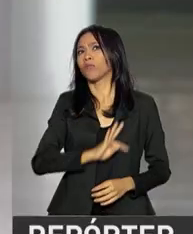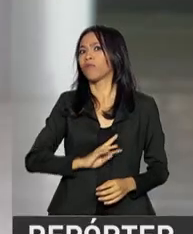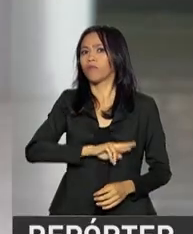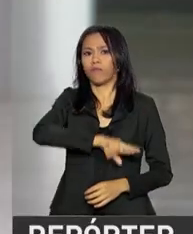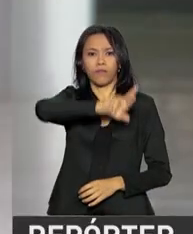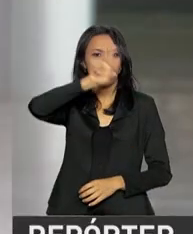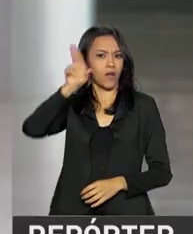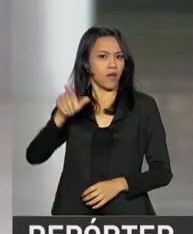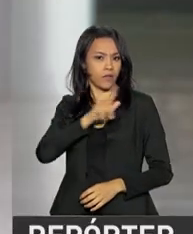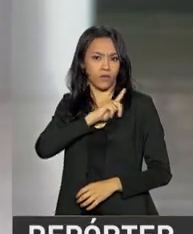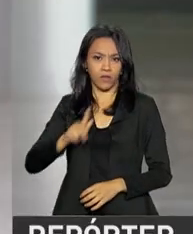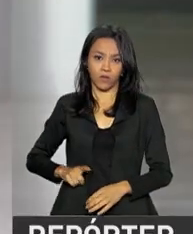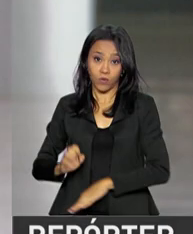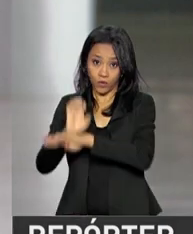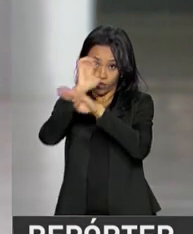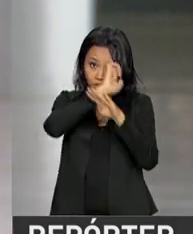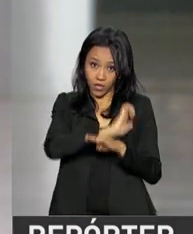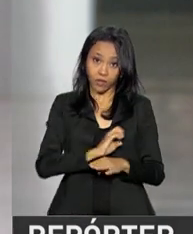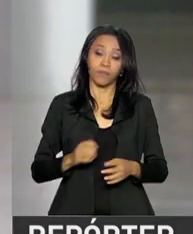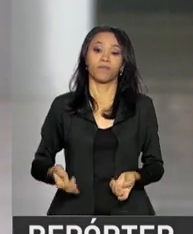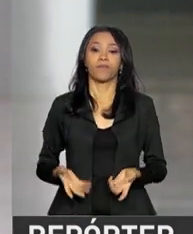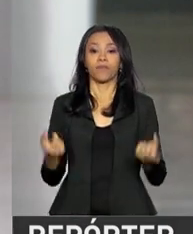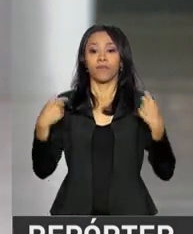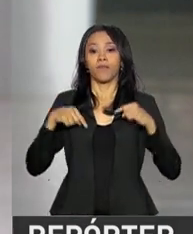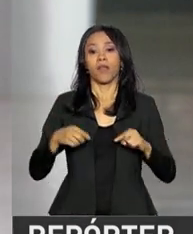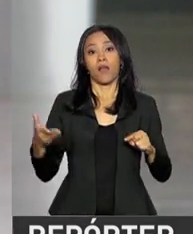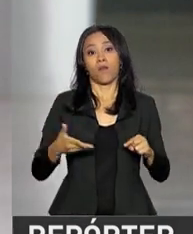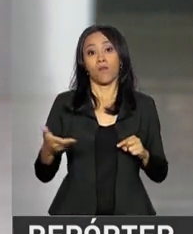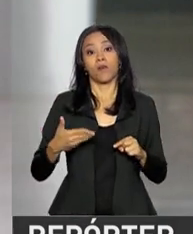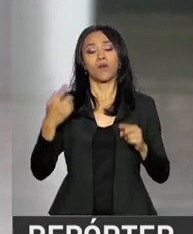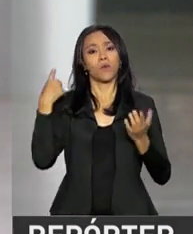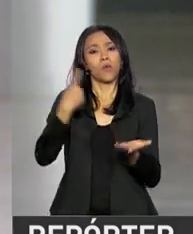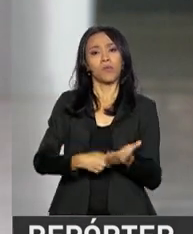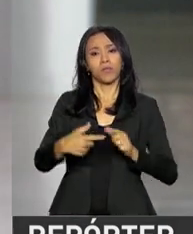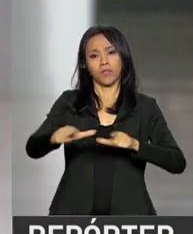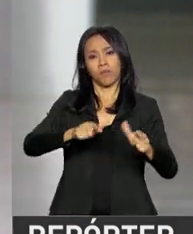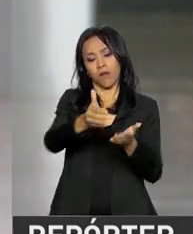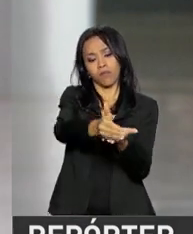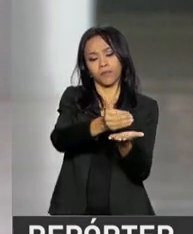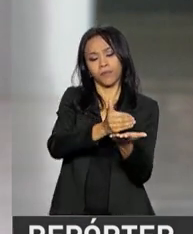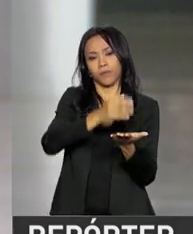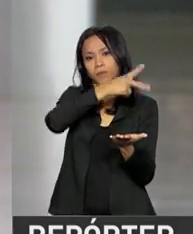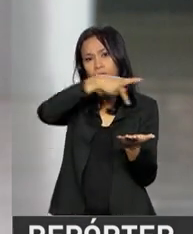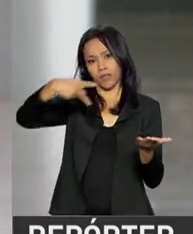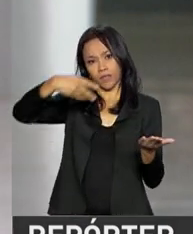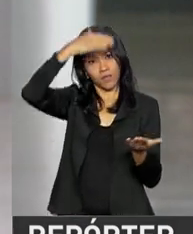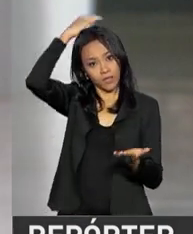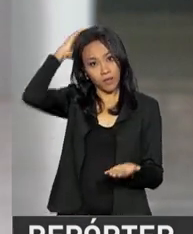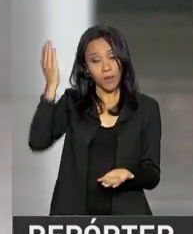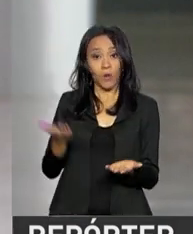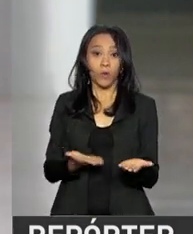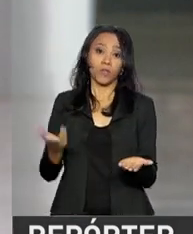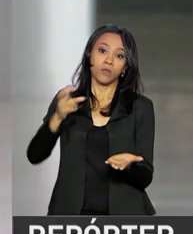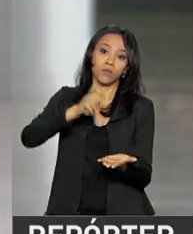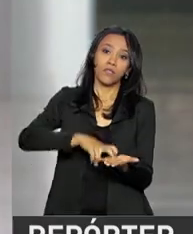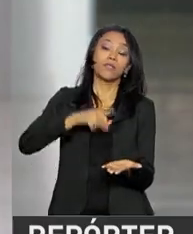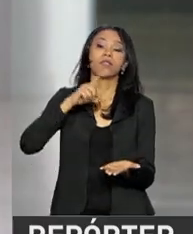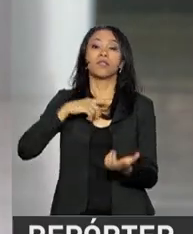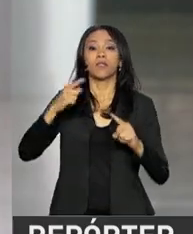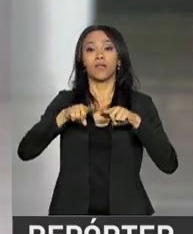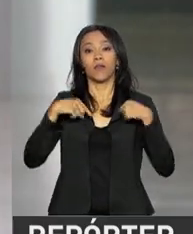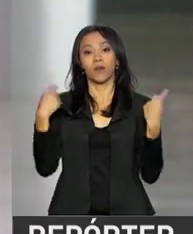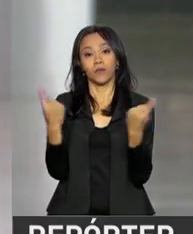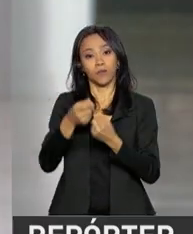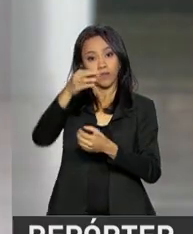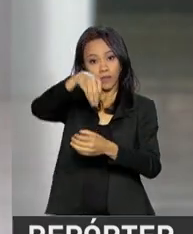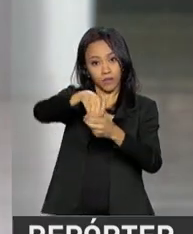vai falando agora da agenda do presidente michel temer para esta segunda feira pela manhã o presidente temer tem reuniões internas aqui no